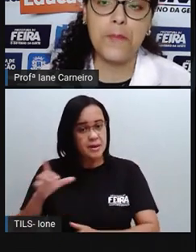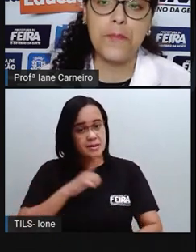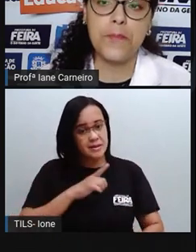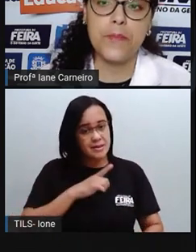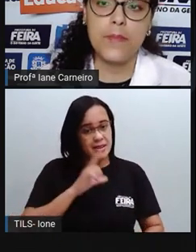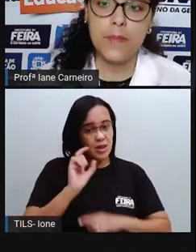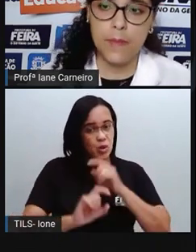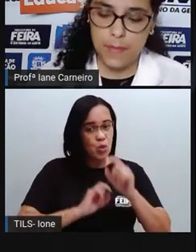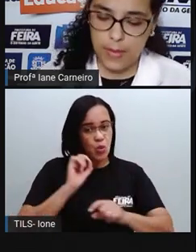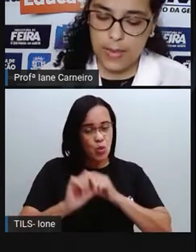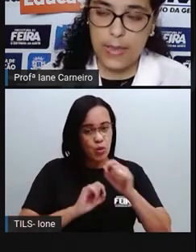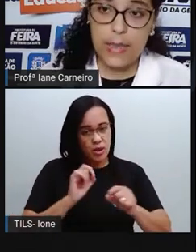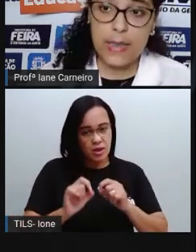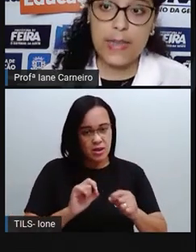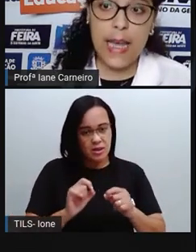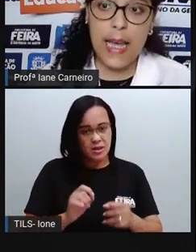ó.